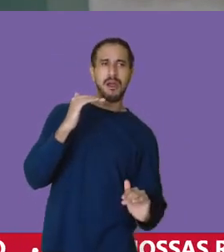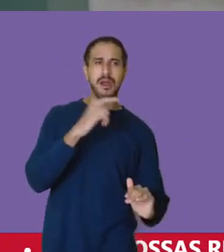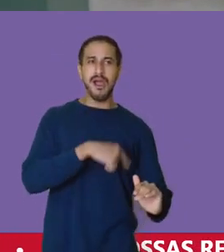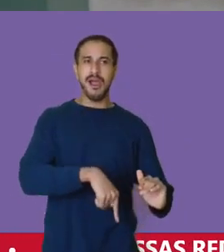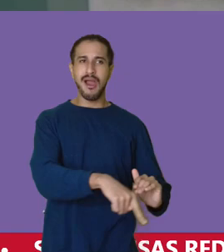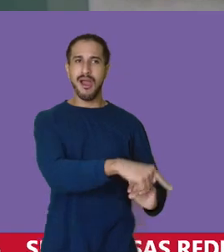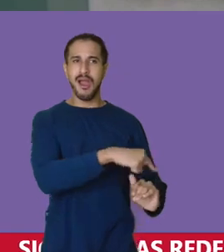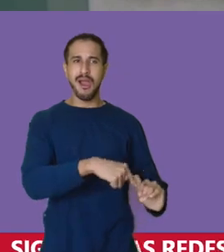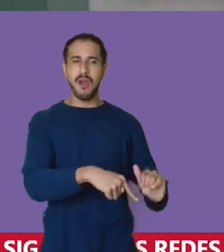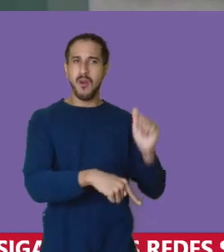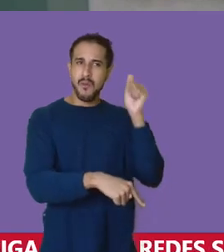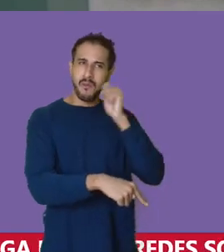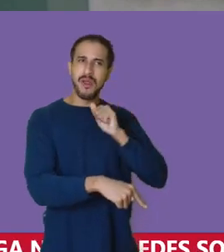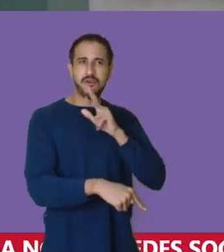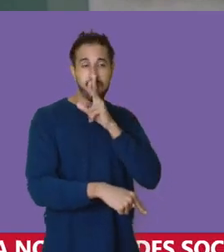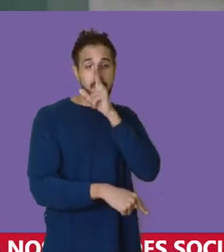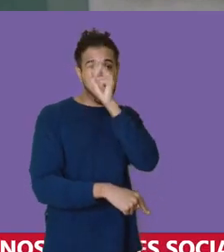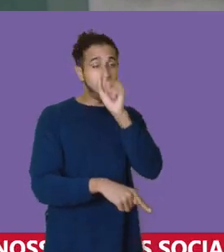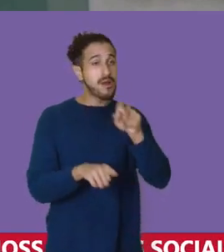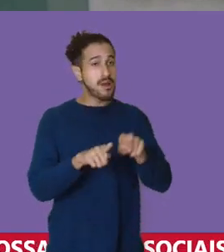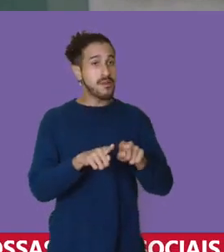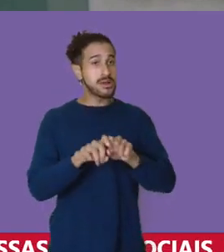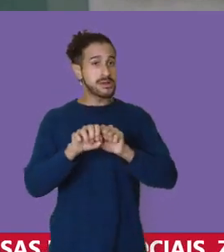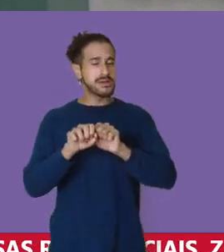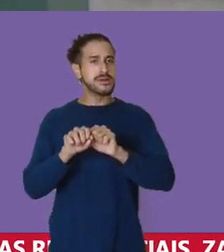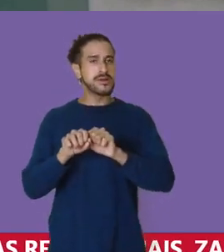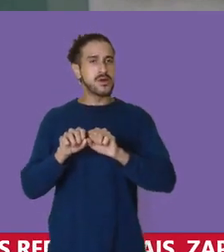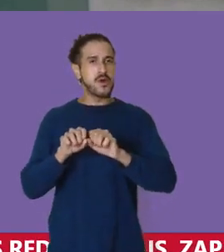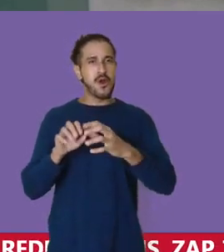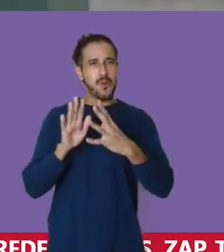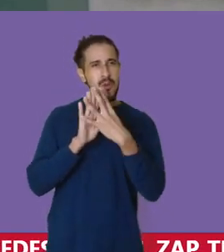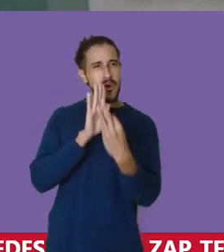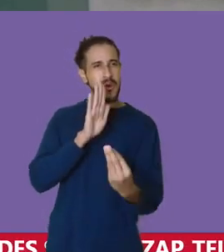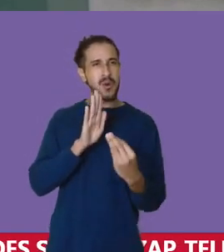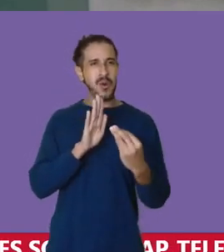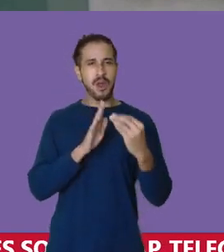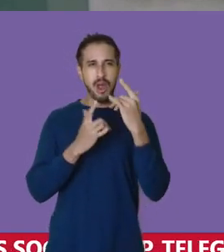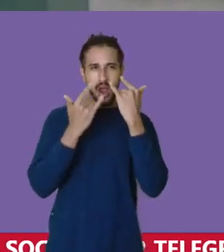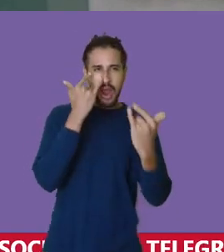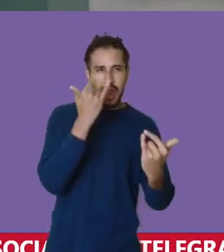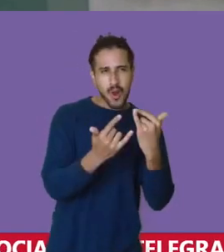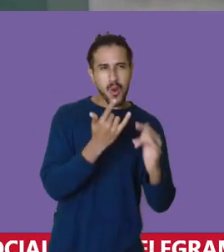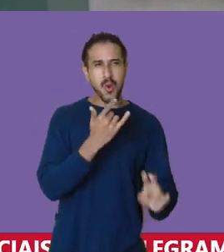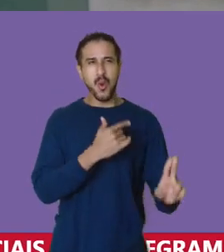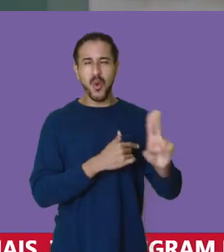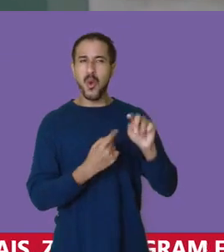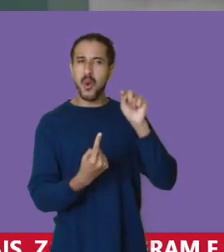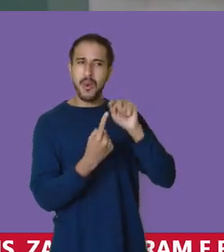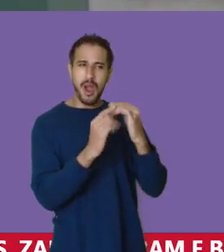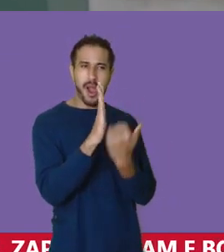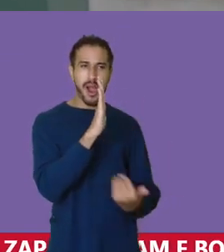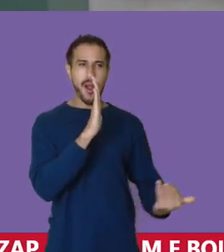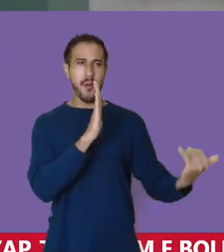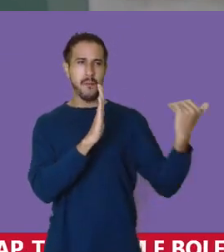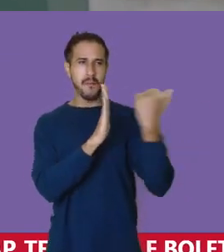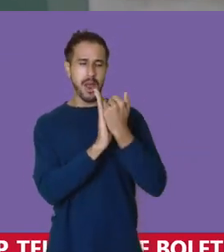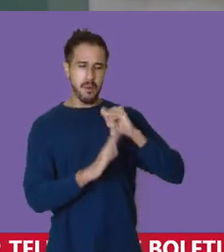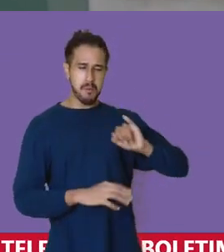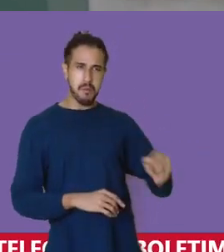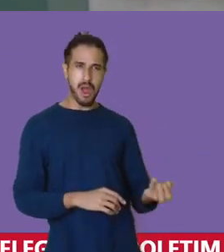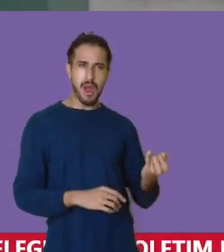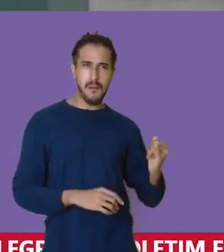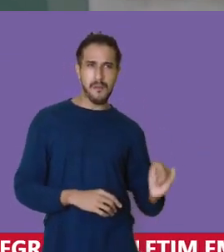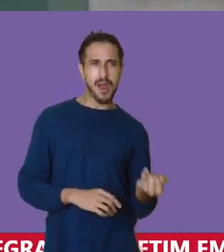mulheres muito grande. E o sistema capitalista justamente utiliza isso, inclusive, para aumentar o seu grau de